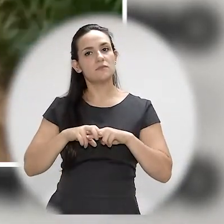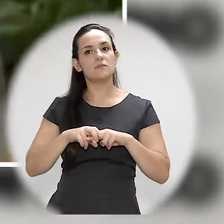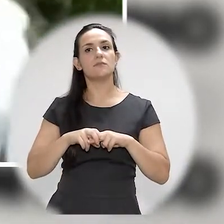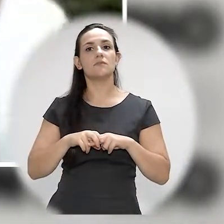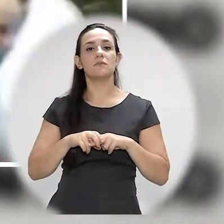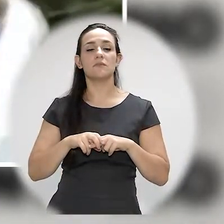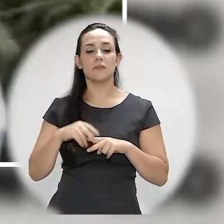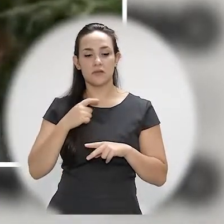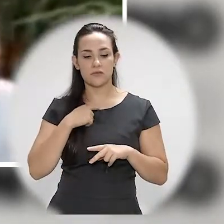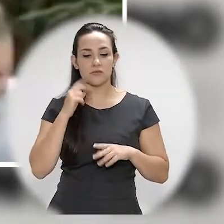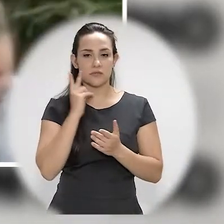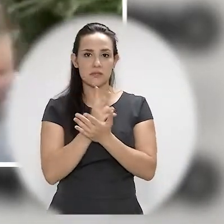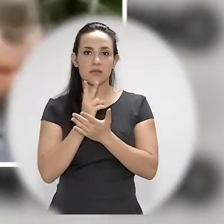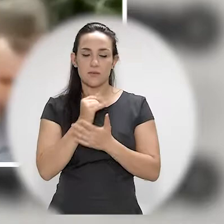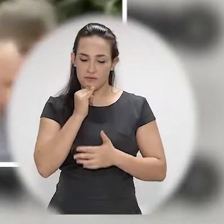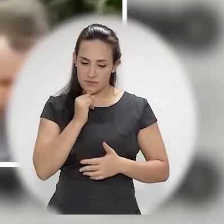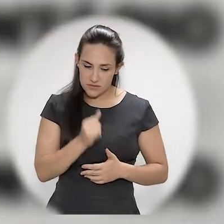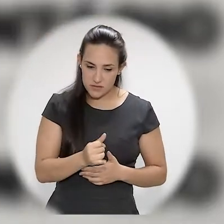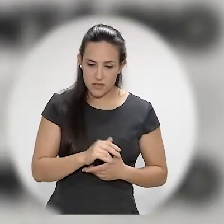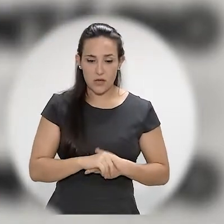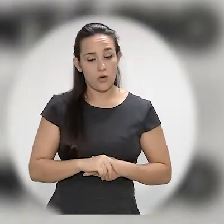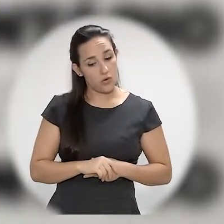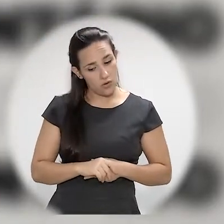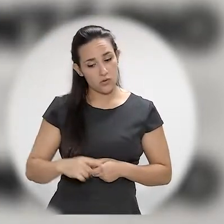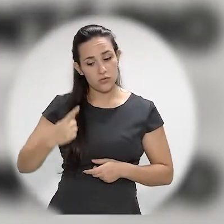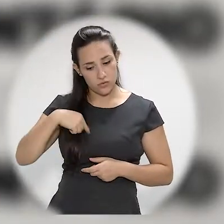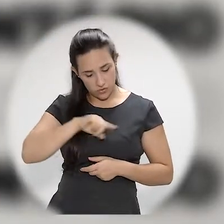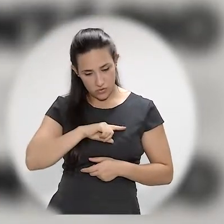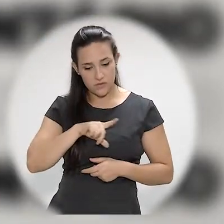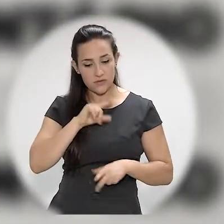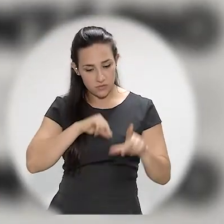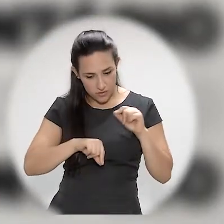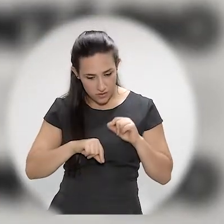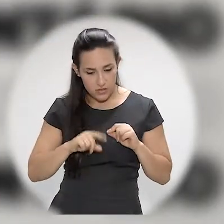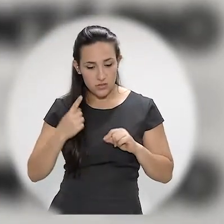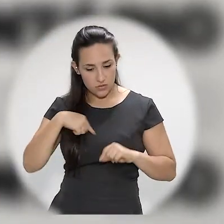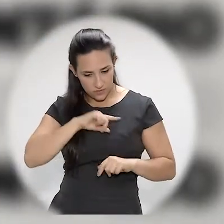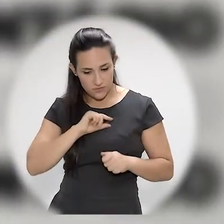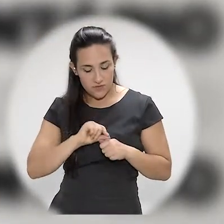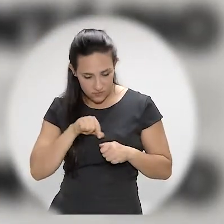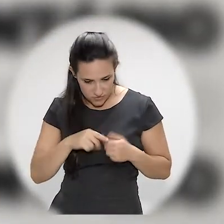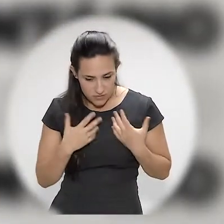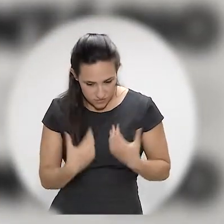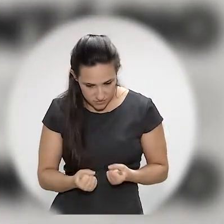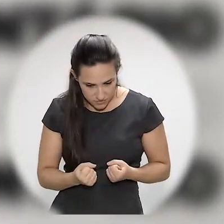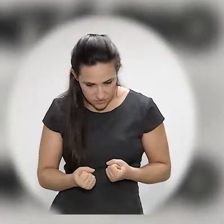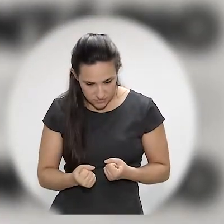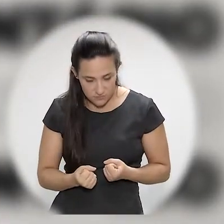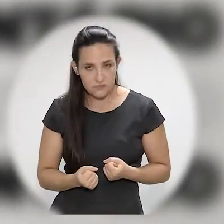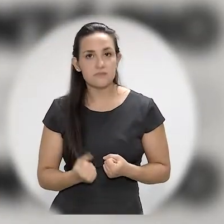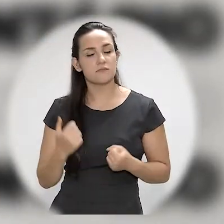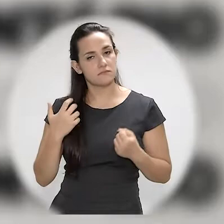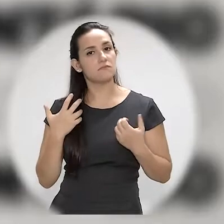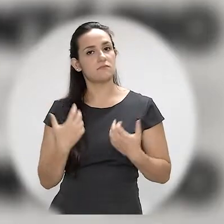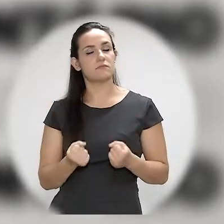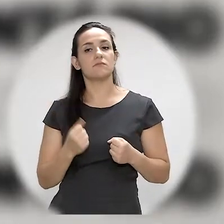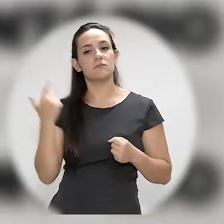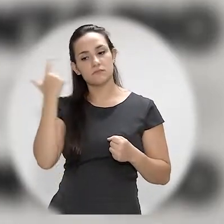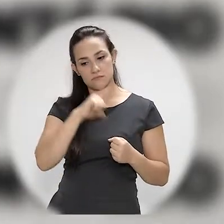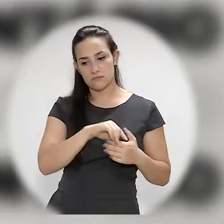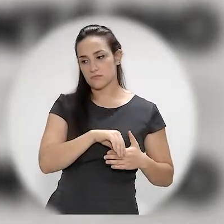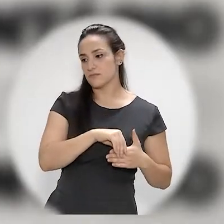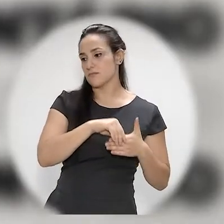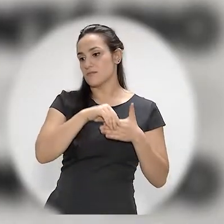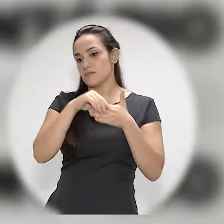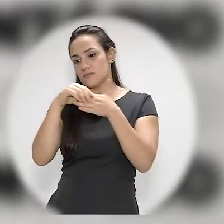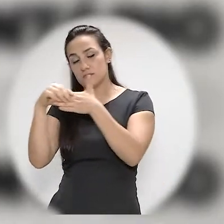gente comunicava a paciente sobre as decisões que a gente tomava e se ela aceitava, entendeu? A gente conseguiu atravessar,